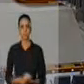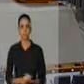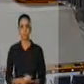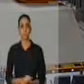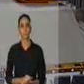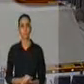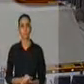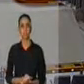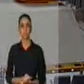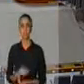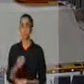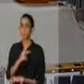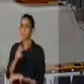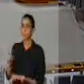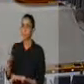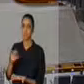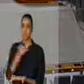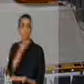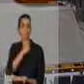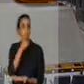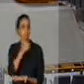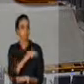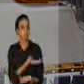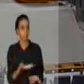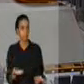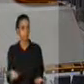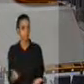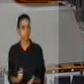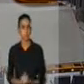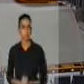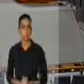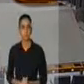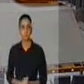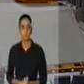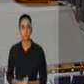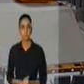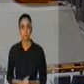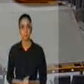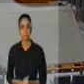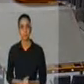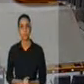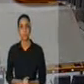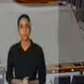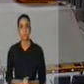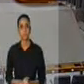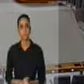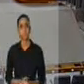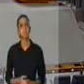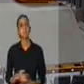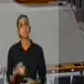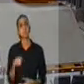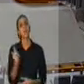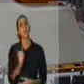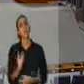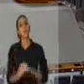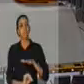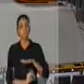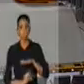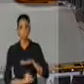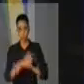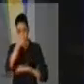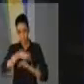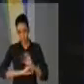Senhor presidente, senhoras e senhores, em primeiro lugar, gostaríamos de agradecer, em nome da instituição Fundação Cristiano